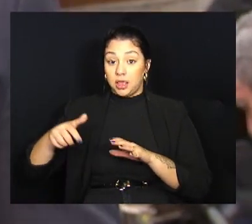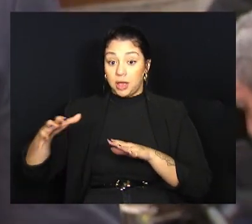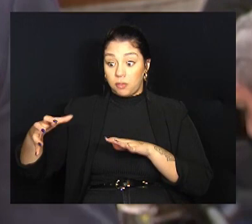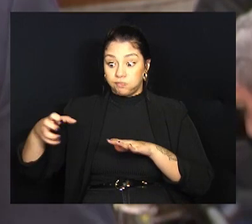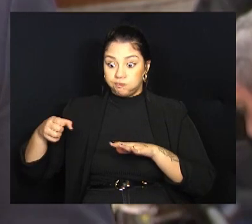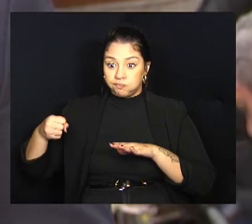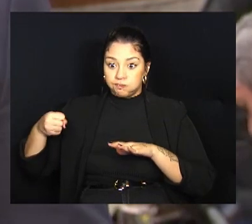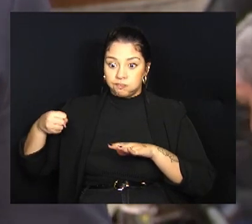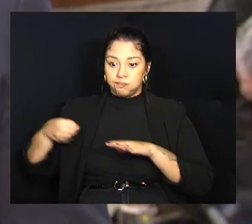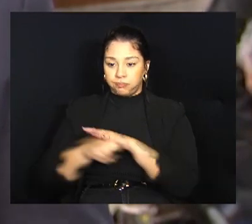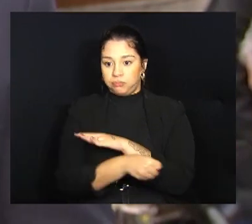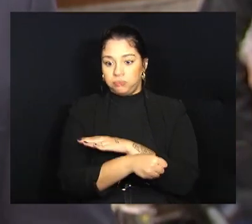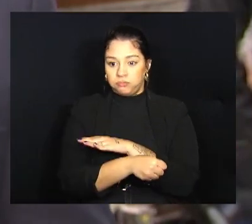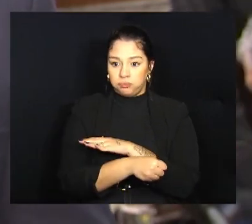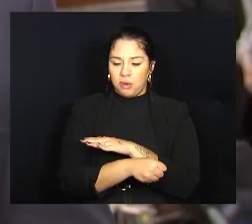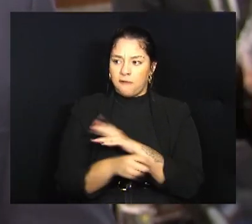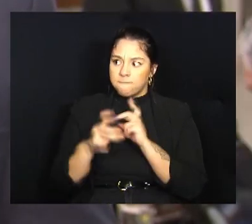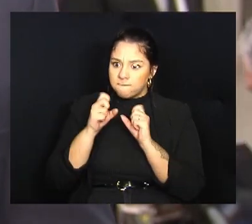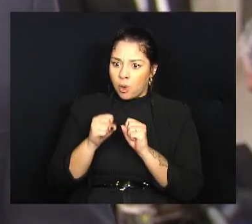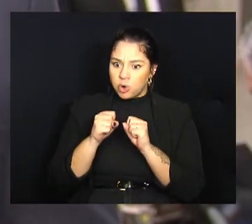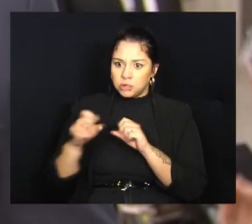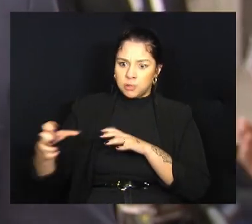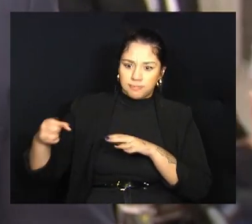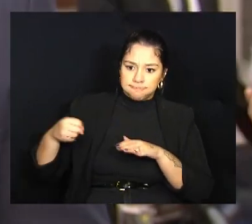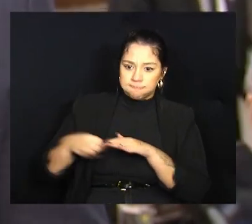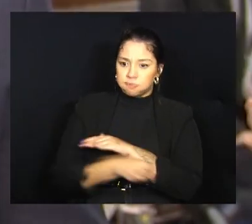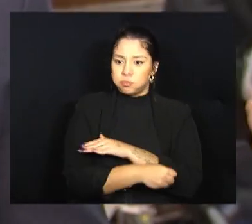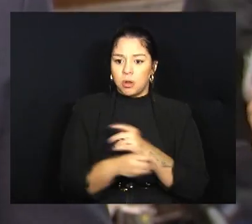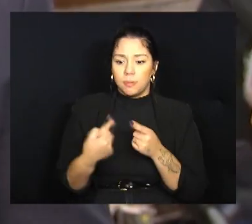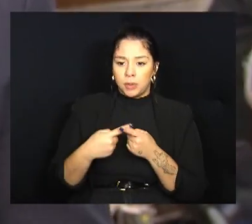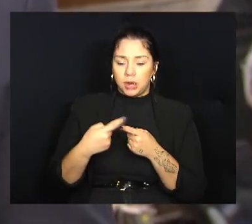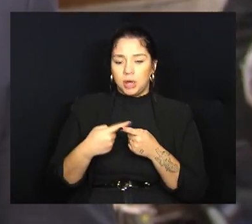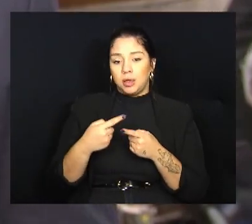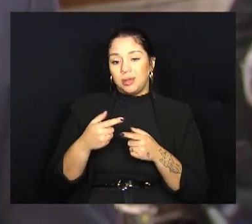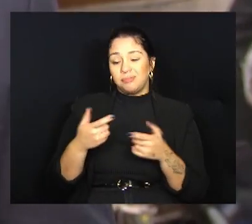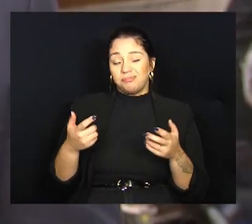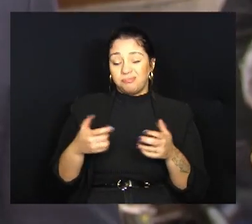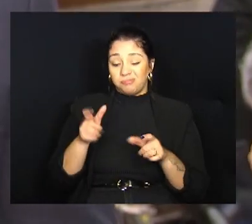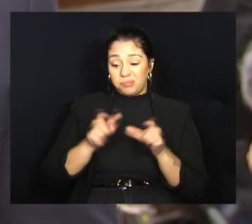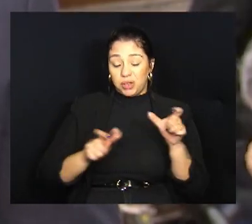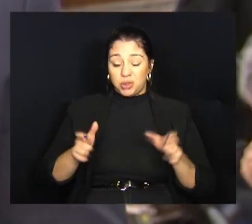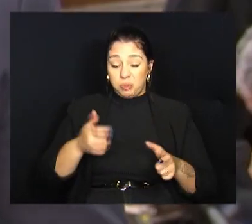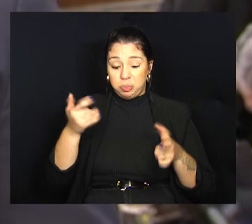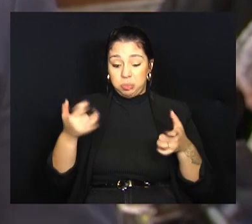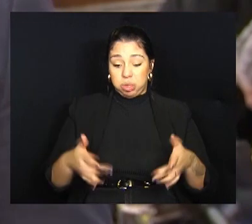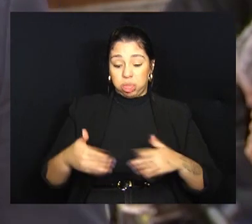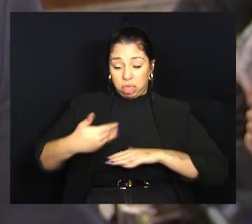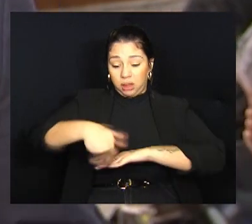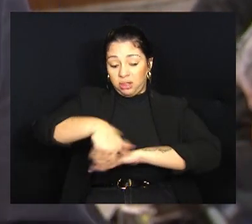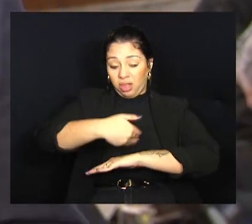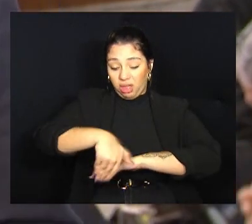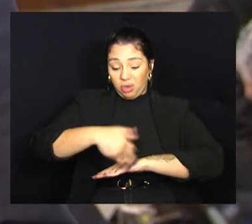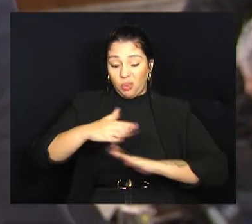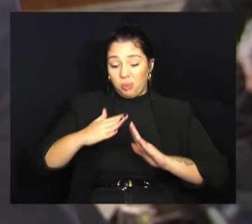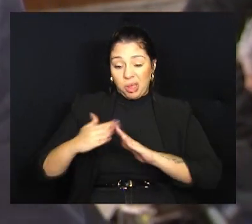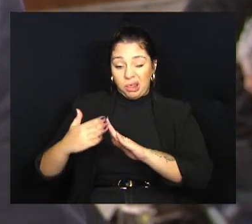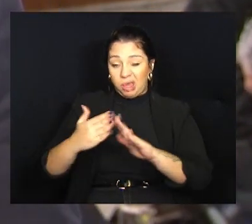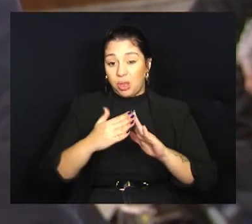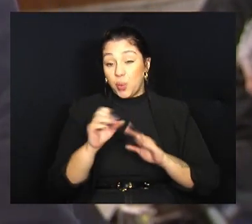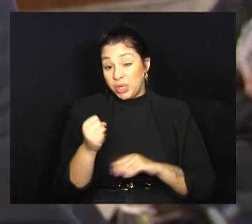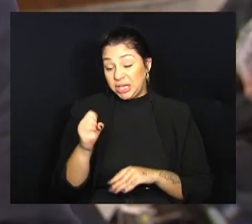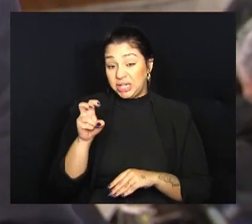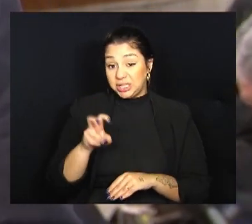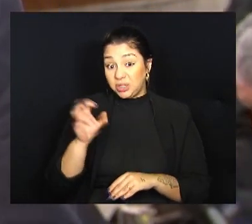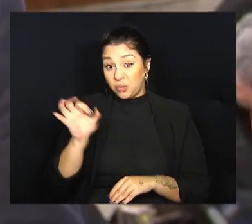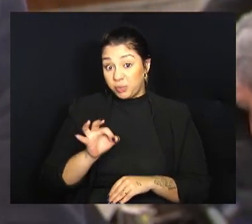força, considerando que as pessoas em situação de rua estão aumentando, e essas pessoas em situação de rua, 85% delas